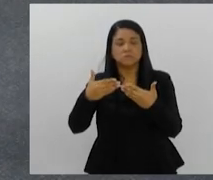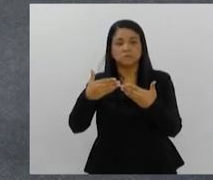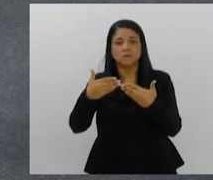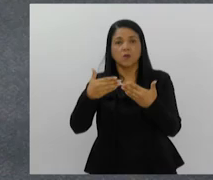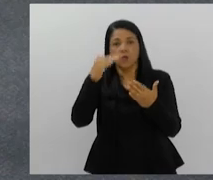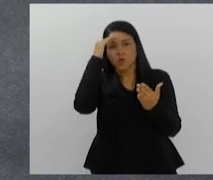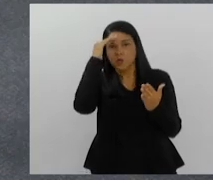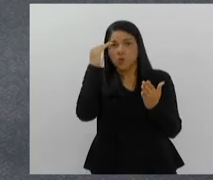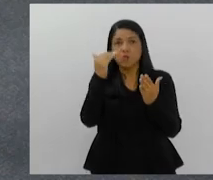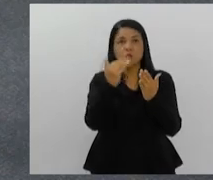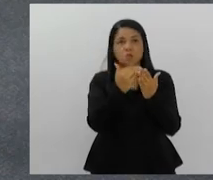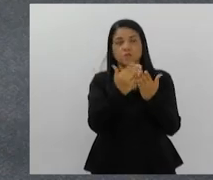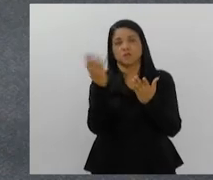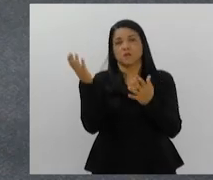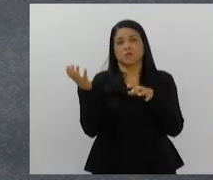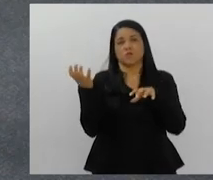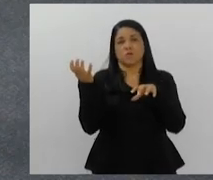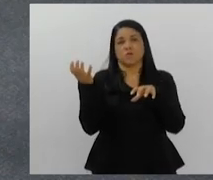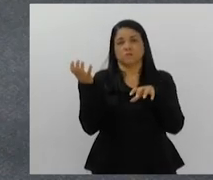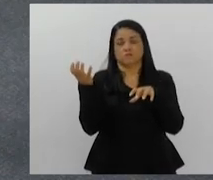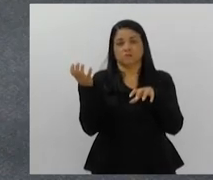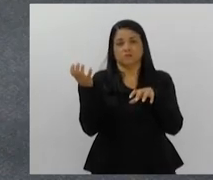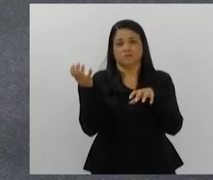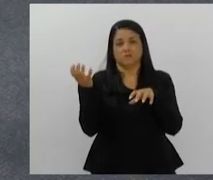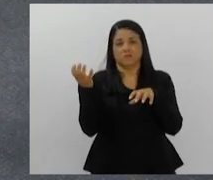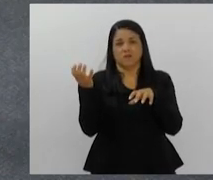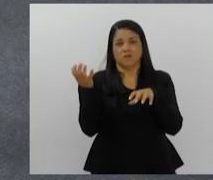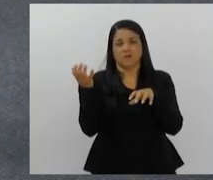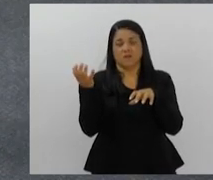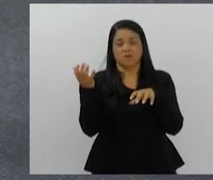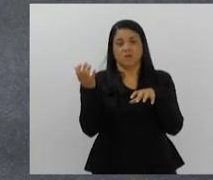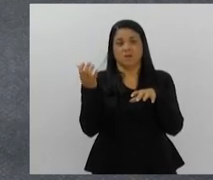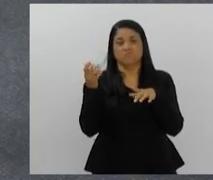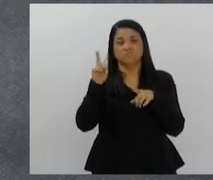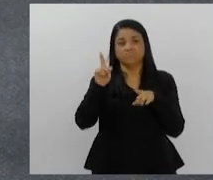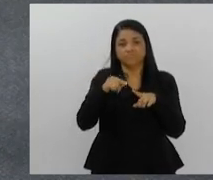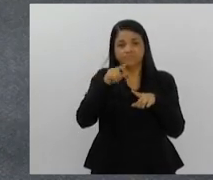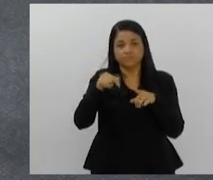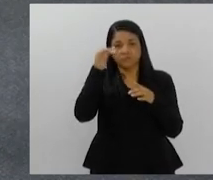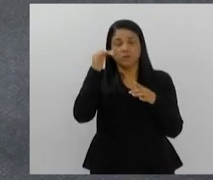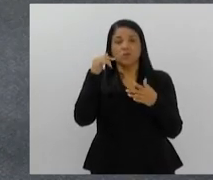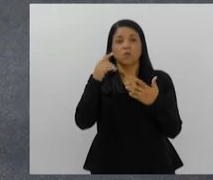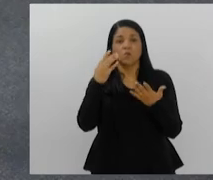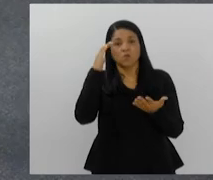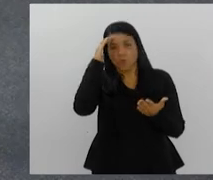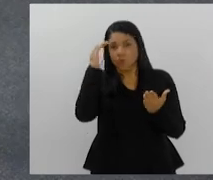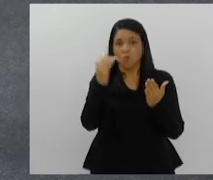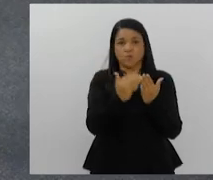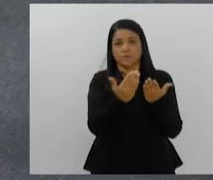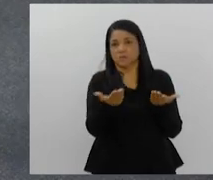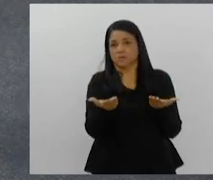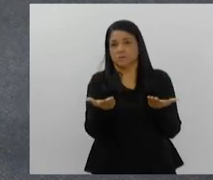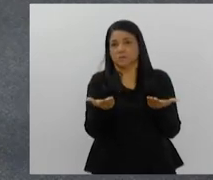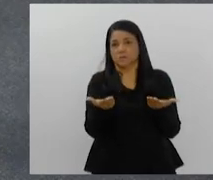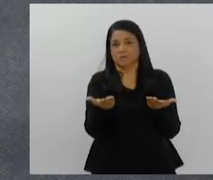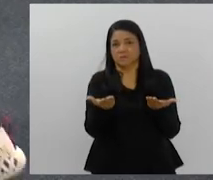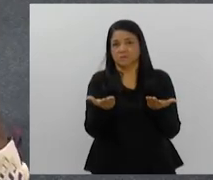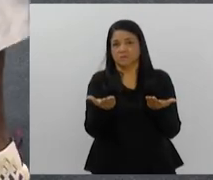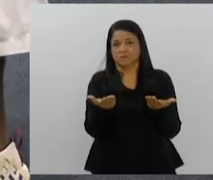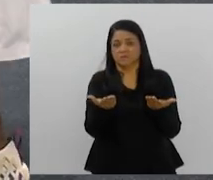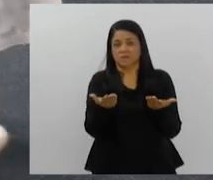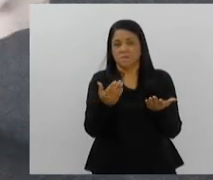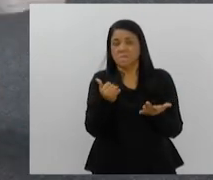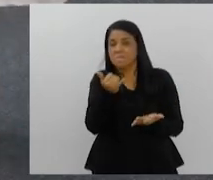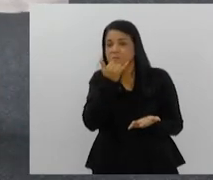cúmplice lá no Congresso, né? E agora querem fazer o anticumpra-se, que é perdoar quem não cumpre, ou seja, tornar